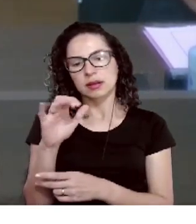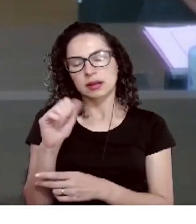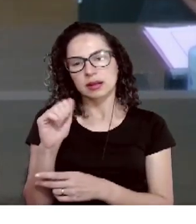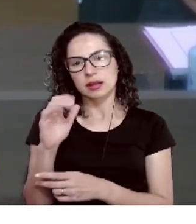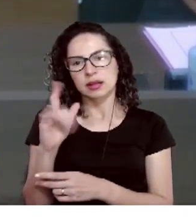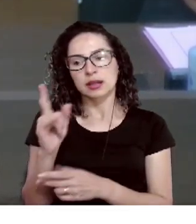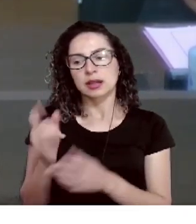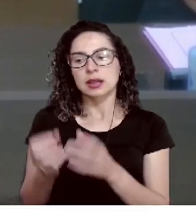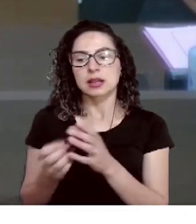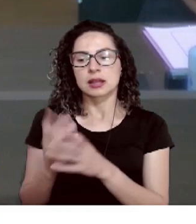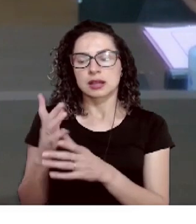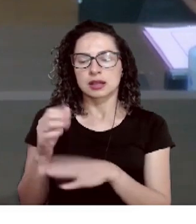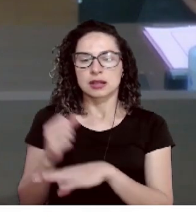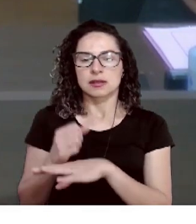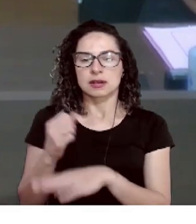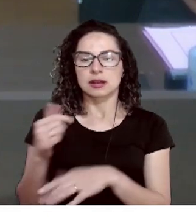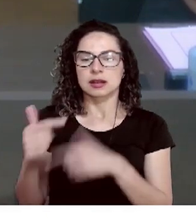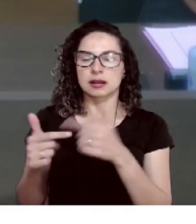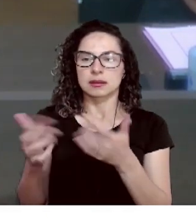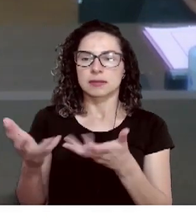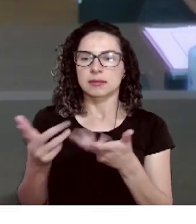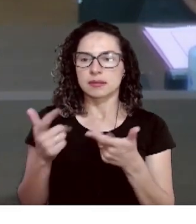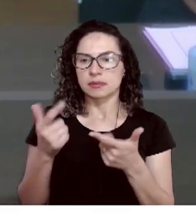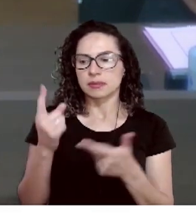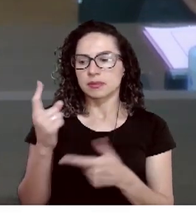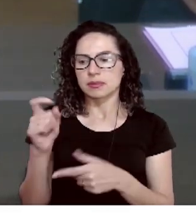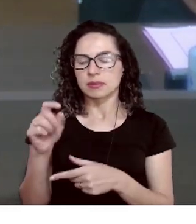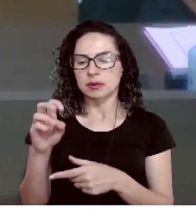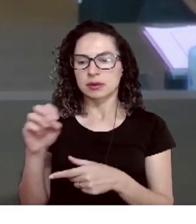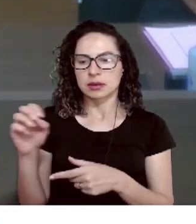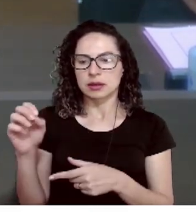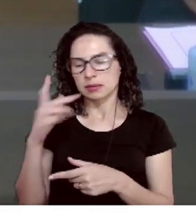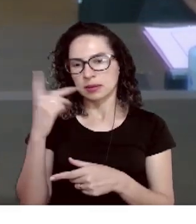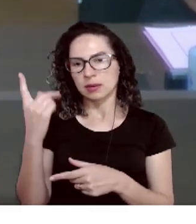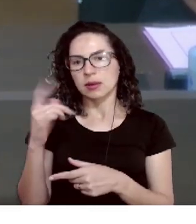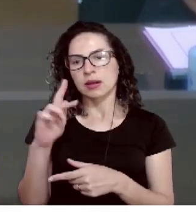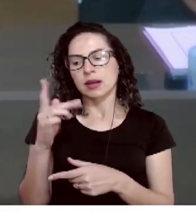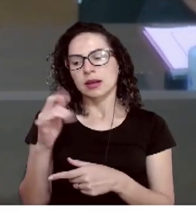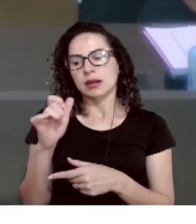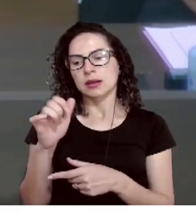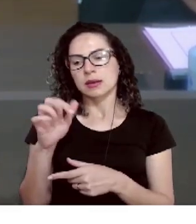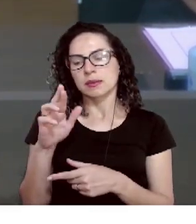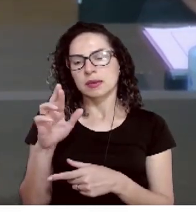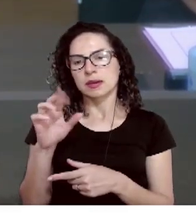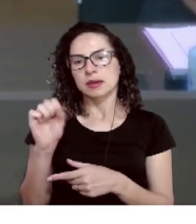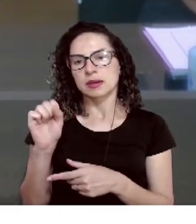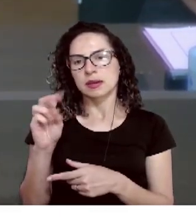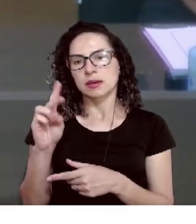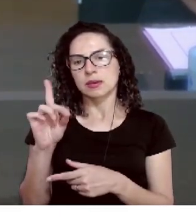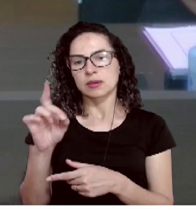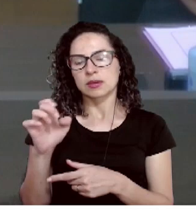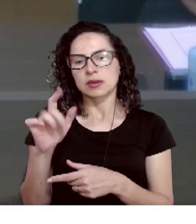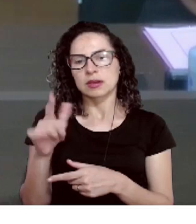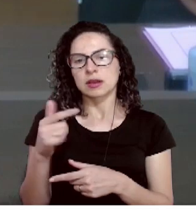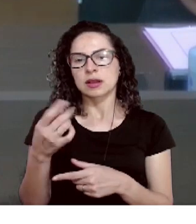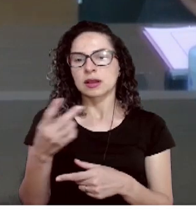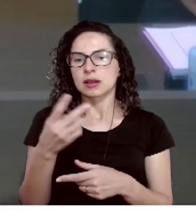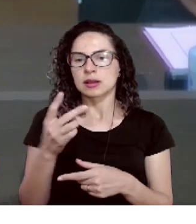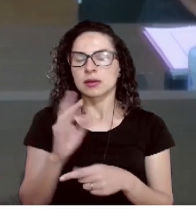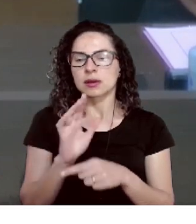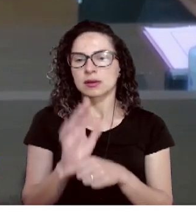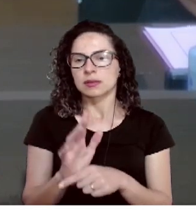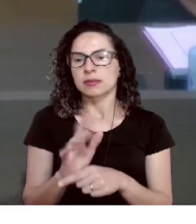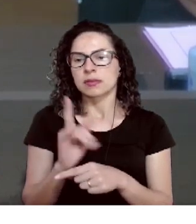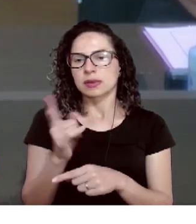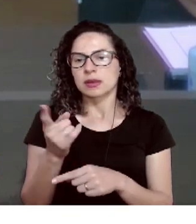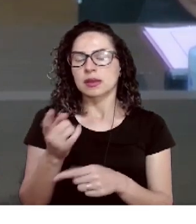1.500 pessoas através da Hipersaúde, sendo para essas famílias uma segunda opção de renda. Ele é patrocinador